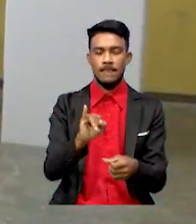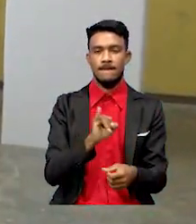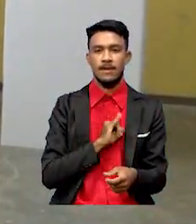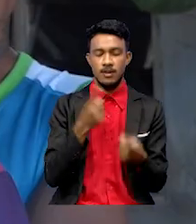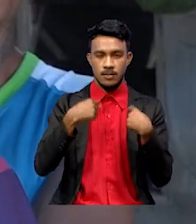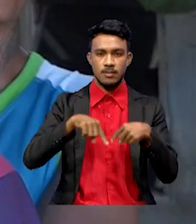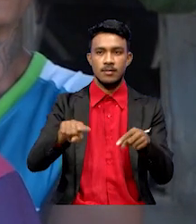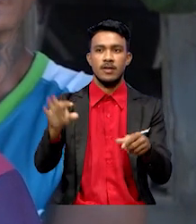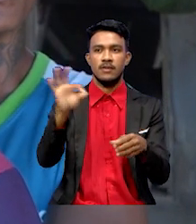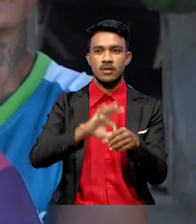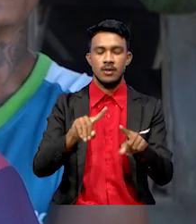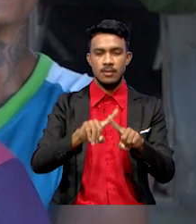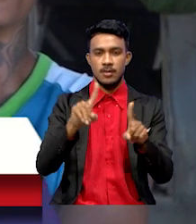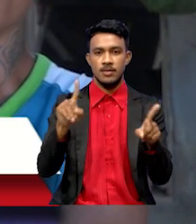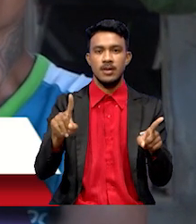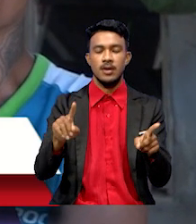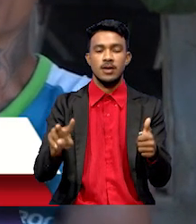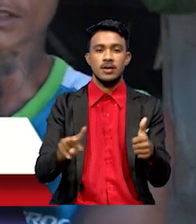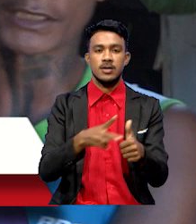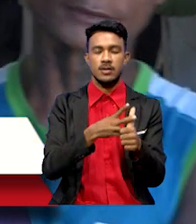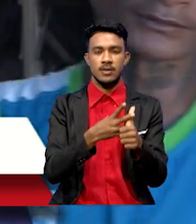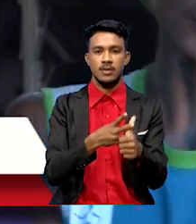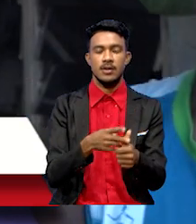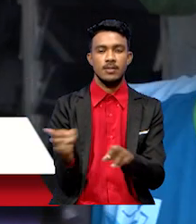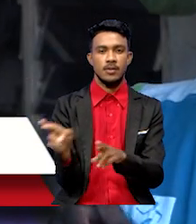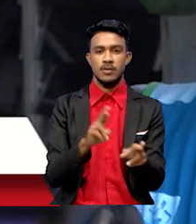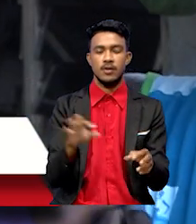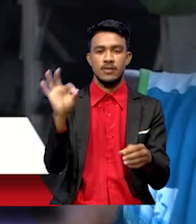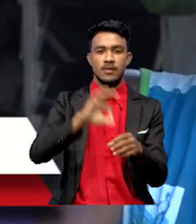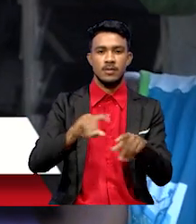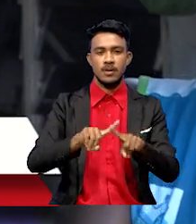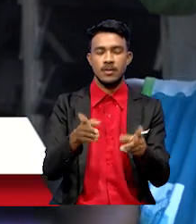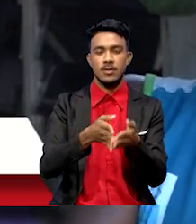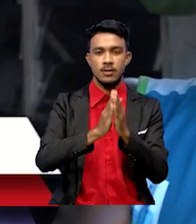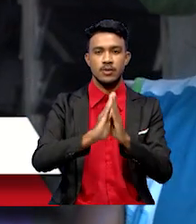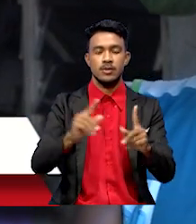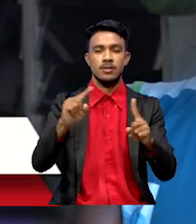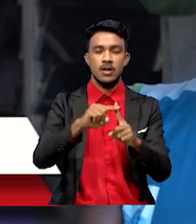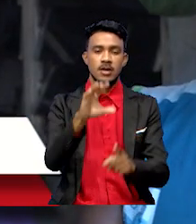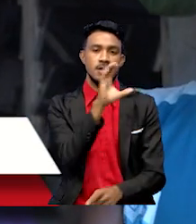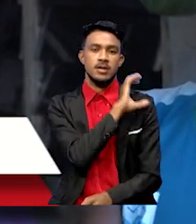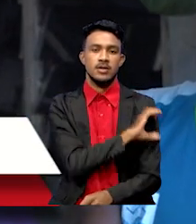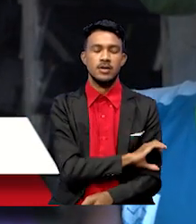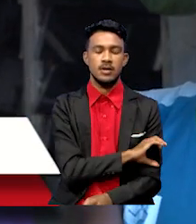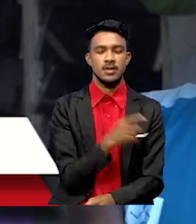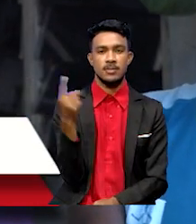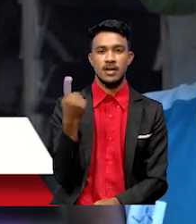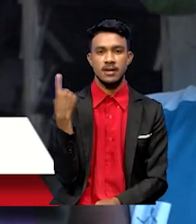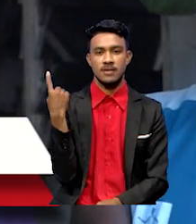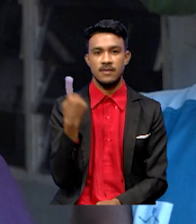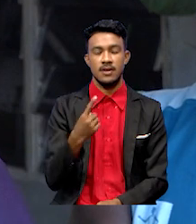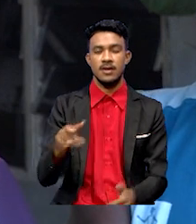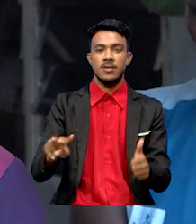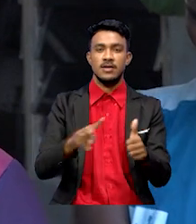consegue vota, agora segundo ronde, mos, hau pronto atu vota tan, mai be, hau husu ba segurança, tem ser mantena fatin. Tamba kita segundo